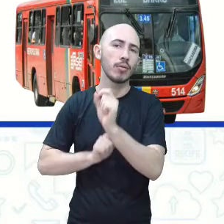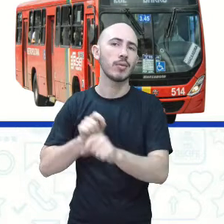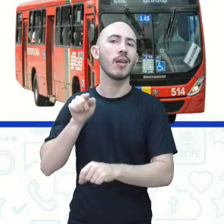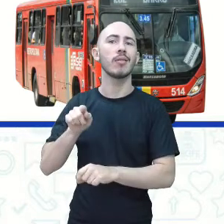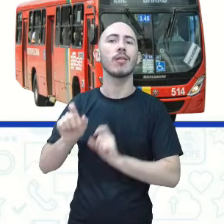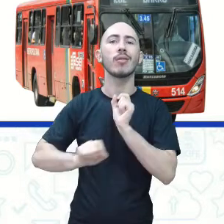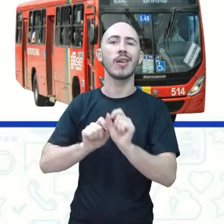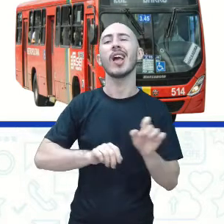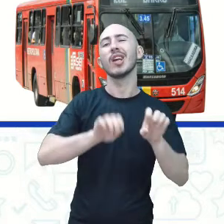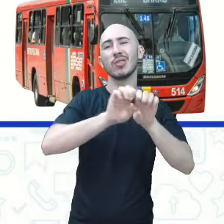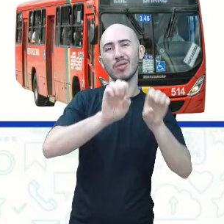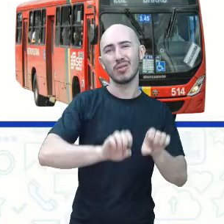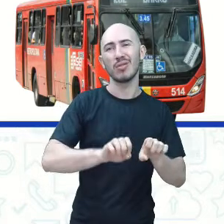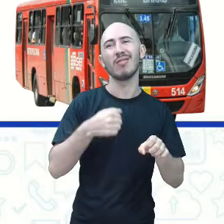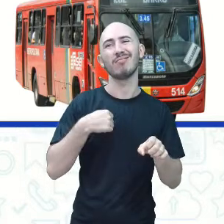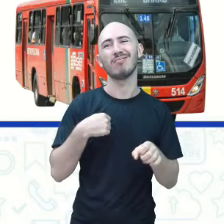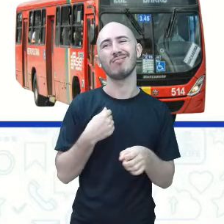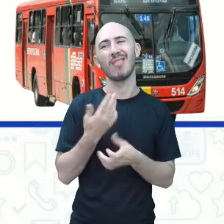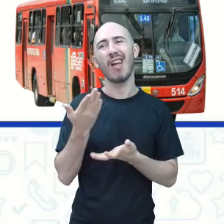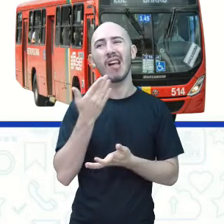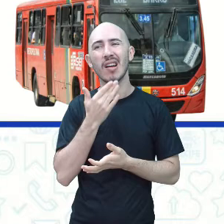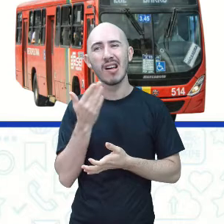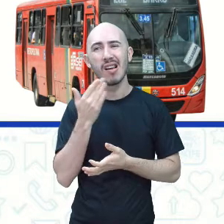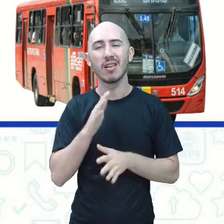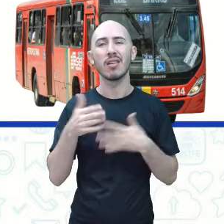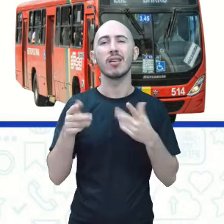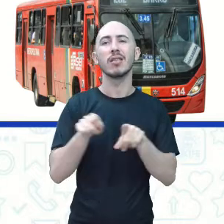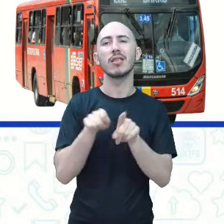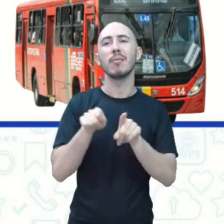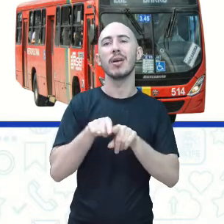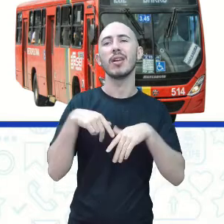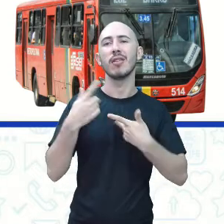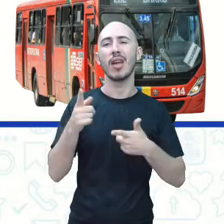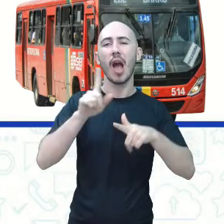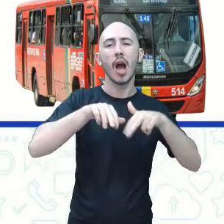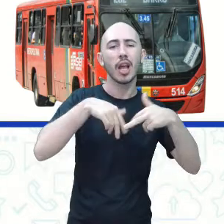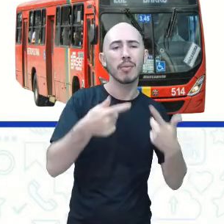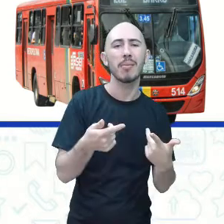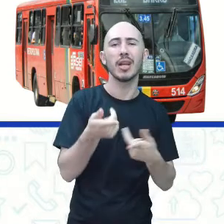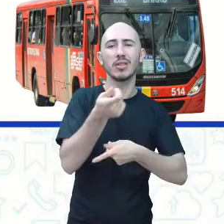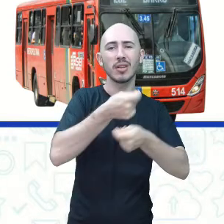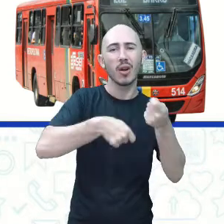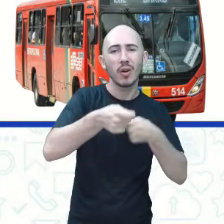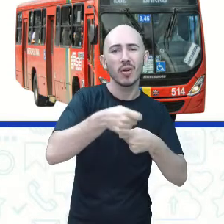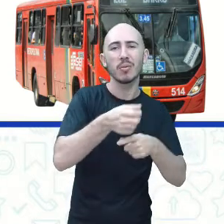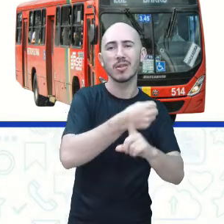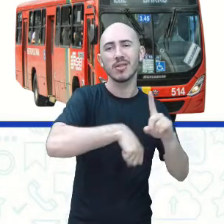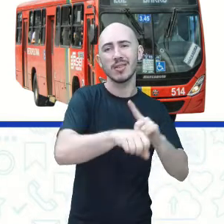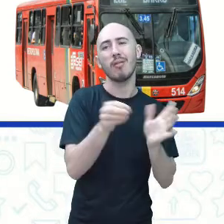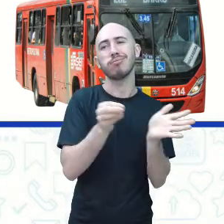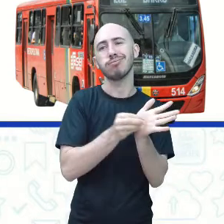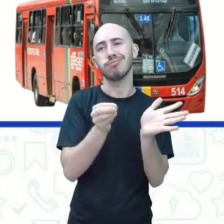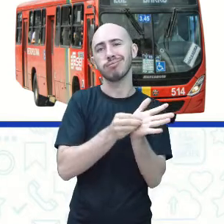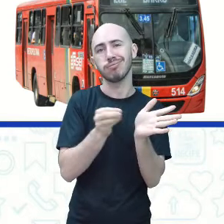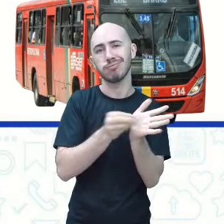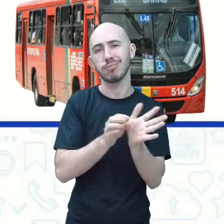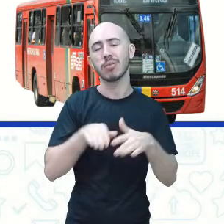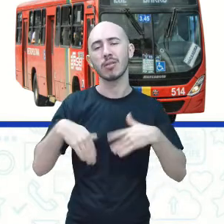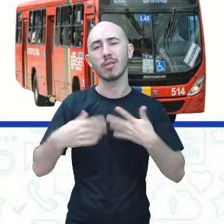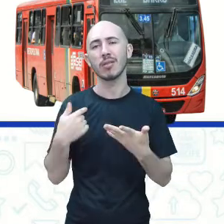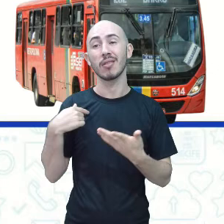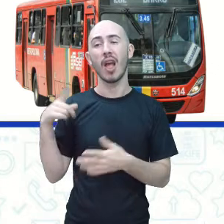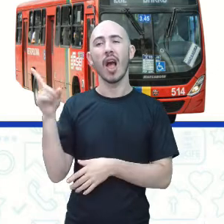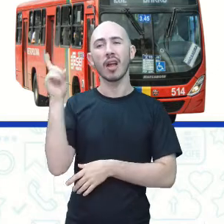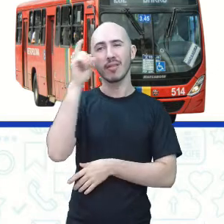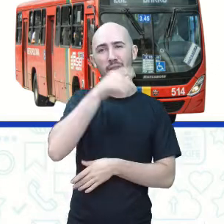baixa infraestrutura, como a gente estava falando, e ausência de equipamentos econômicos e sociais, né? Então, há mais dificuldade de